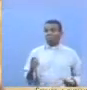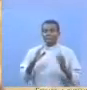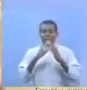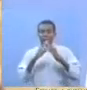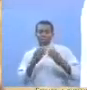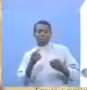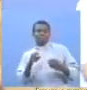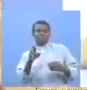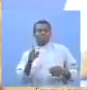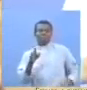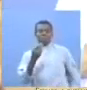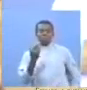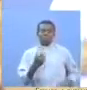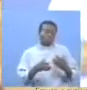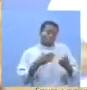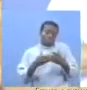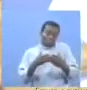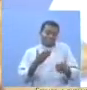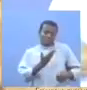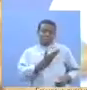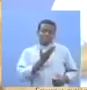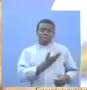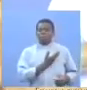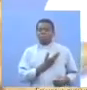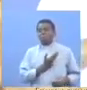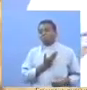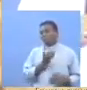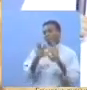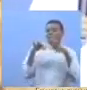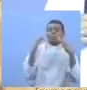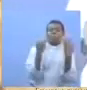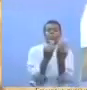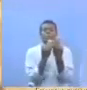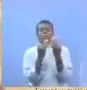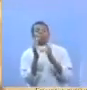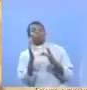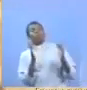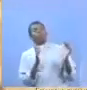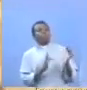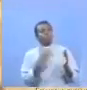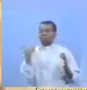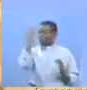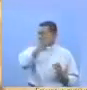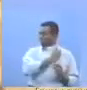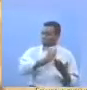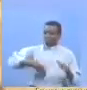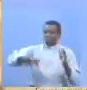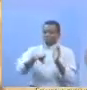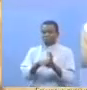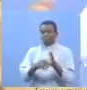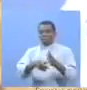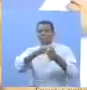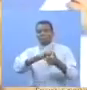Nossa Senhora tinha muita liberdade dentro dessa casa. A ideia que o texto dá é que ela chegou antes, que diz bem